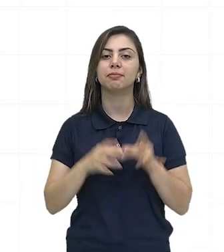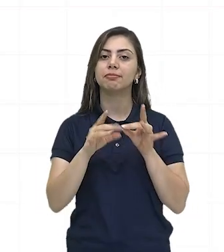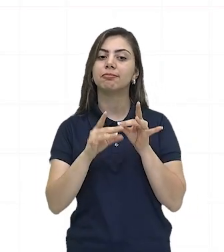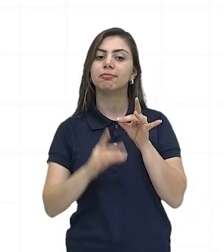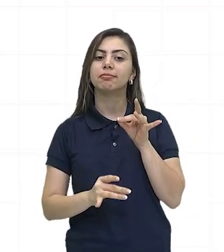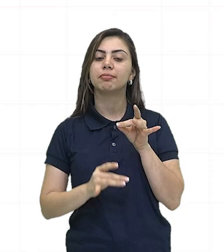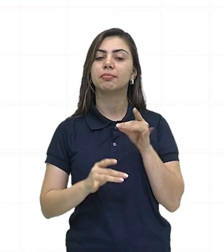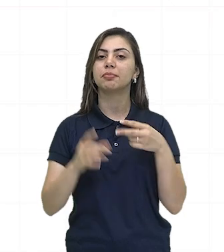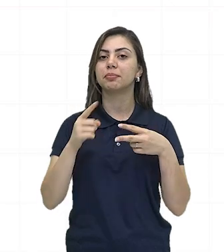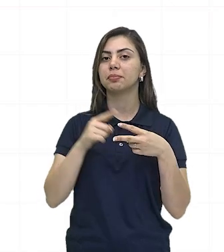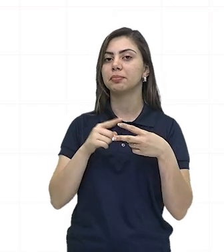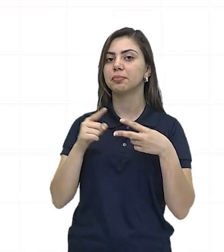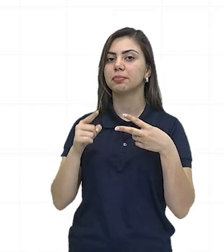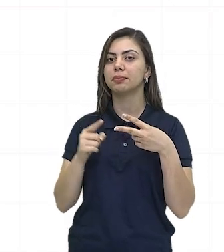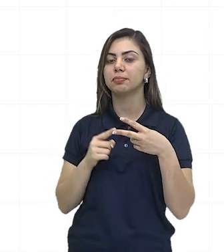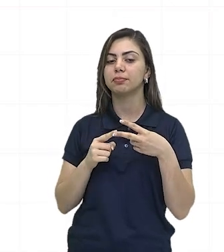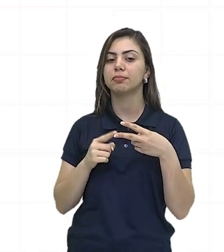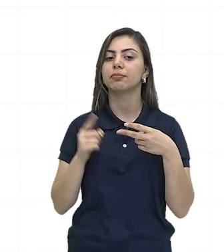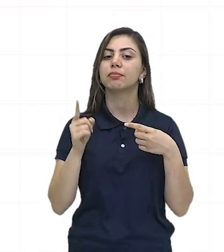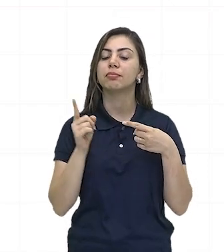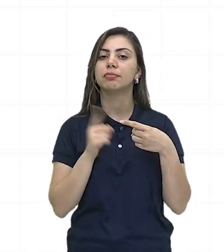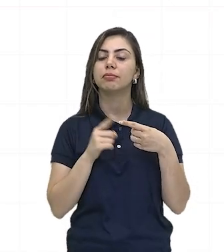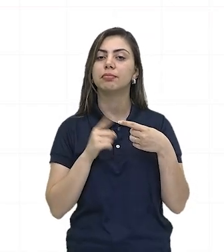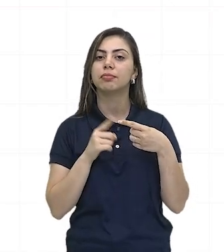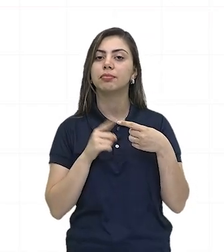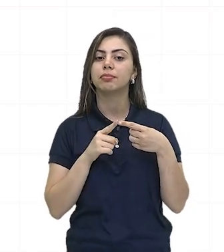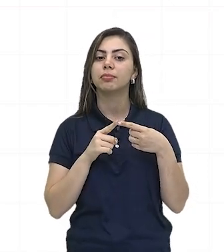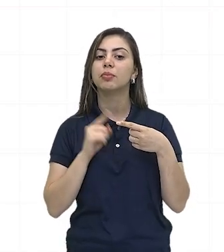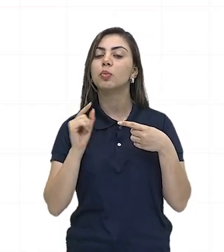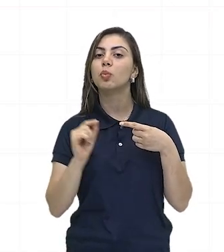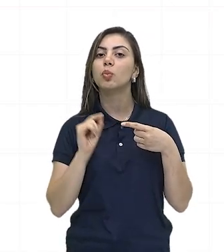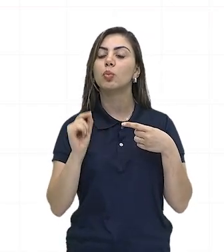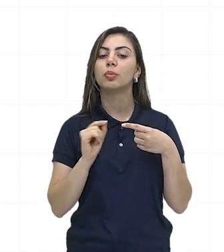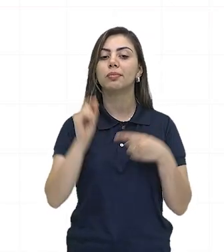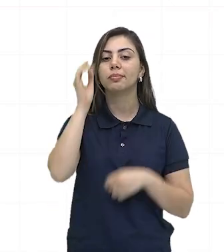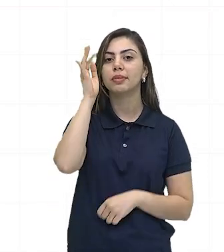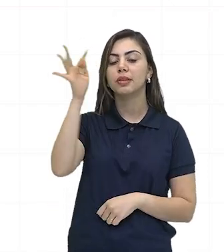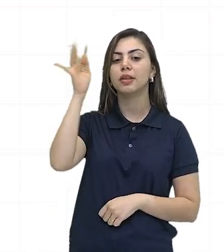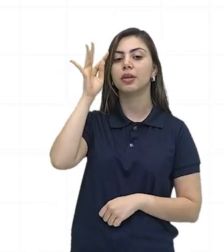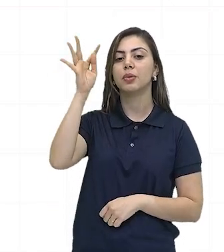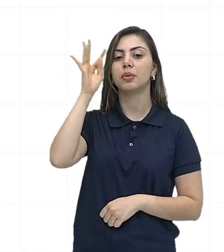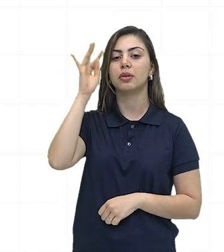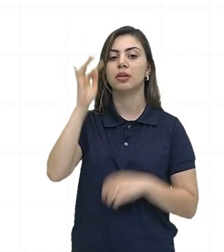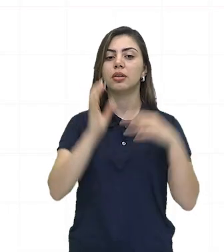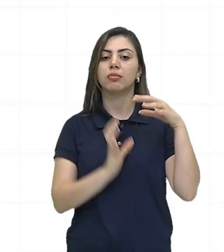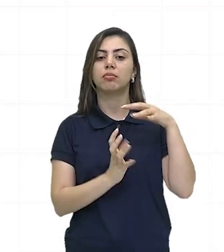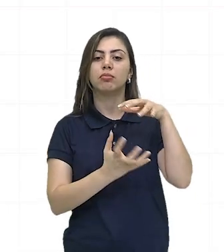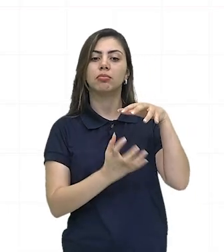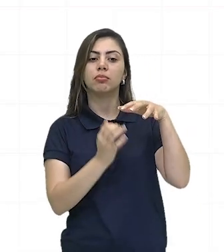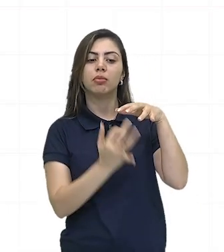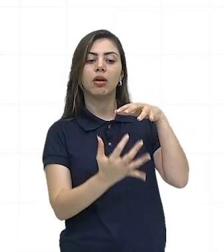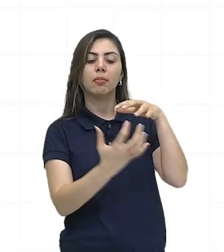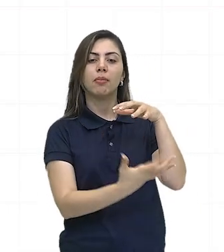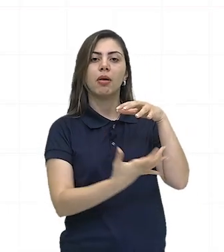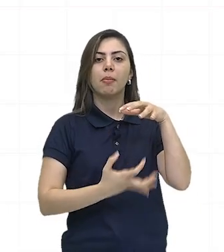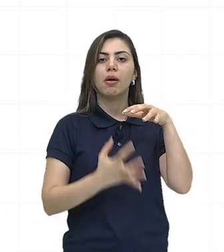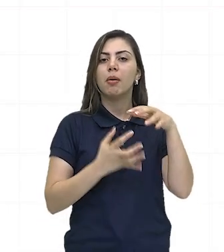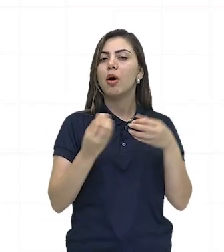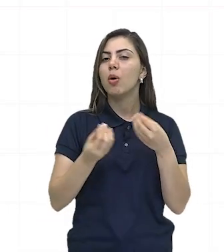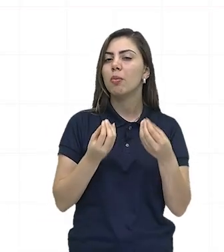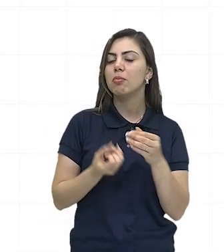1. No detalhamento, nós estaremos estudando a teoria da deriva continental, a formação